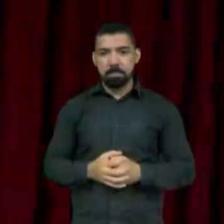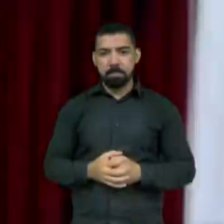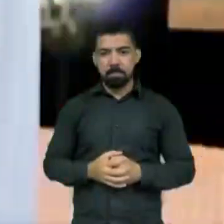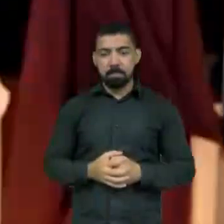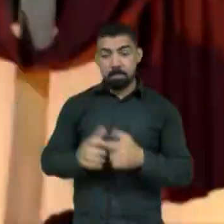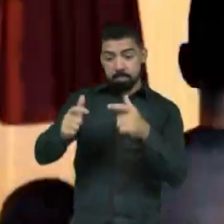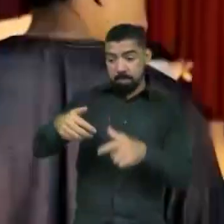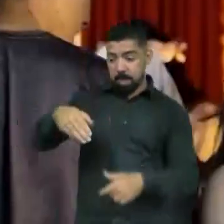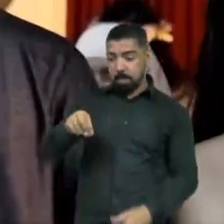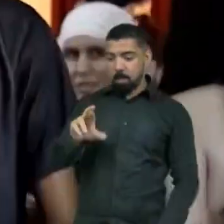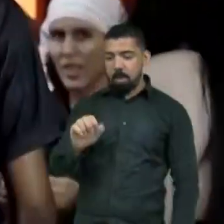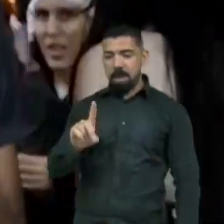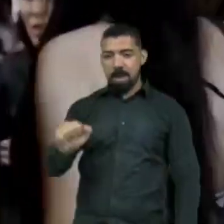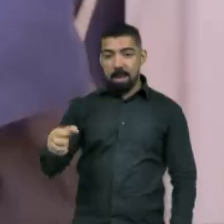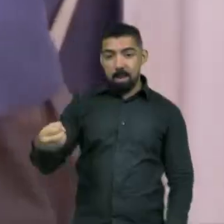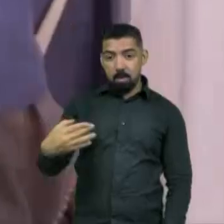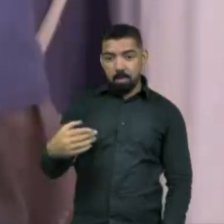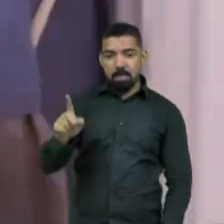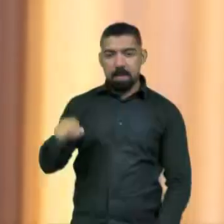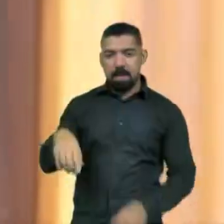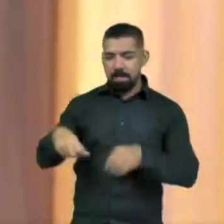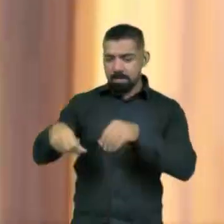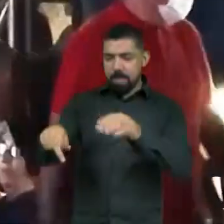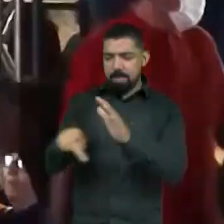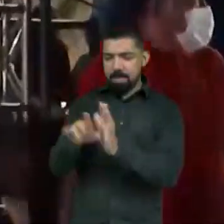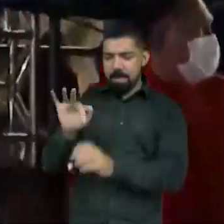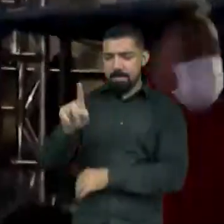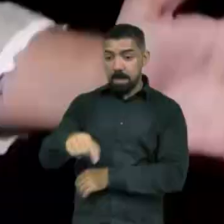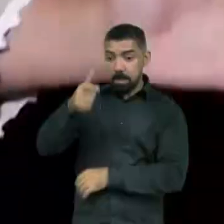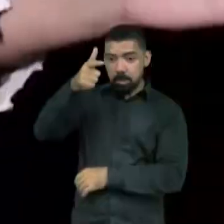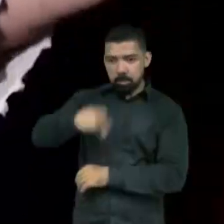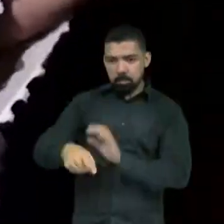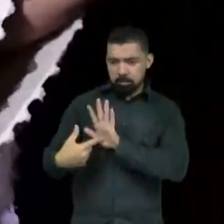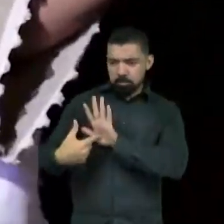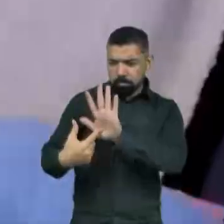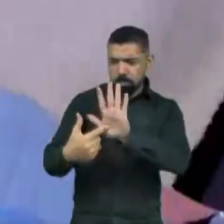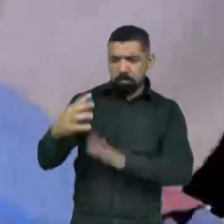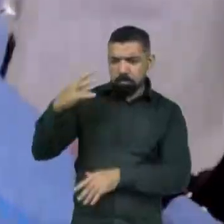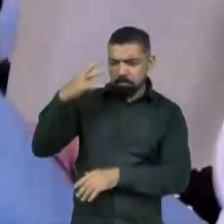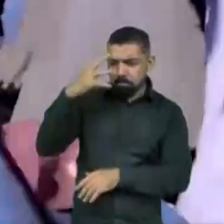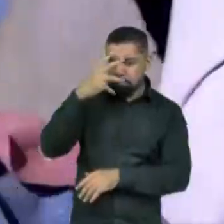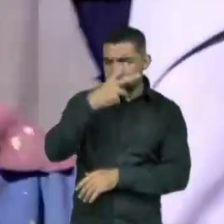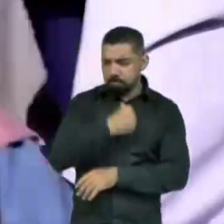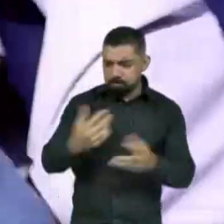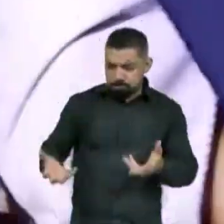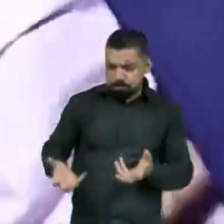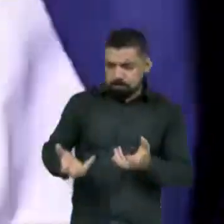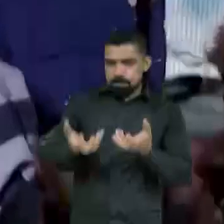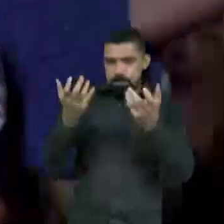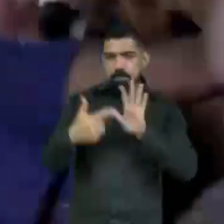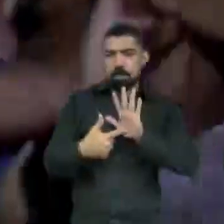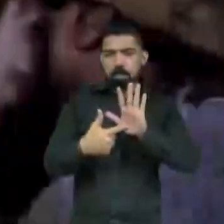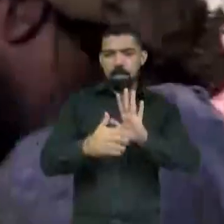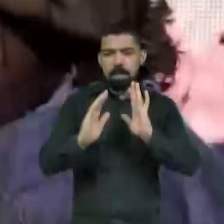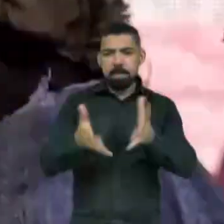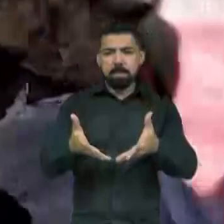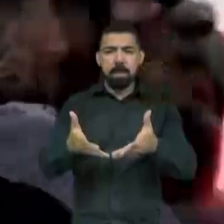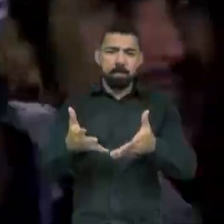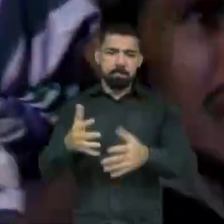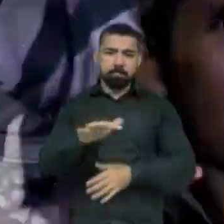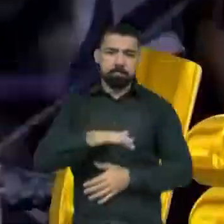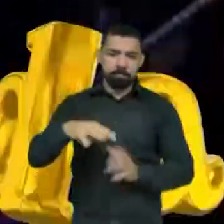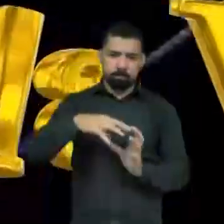Morada Nova, a terra da fé, mais uma vez será palco da mais bela história já contada em toda a